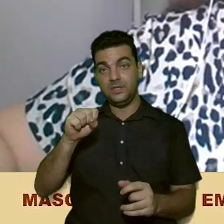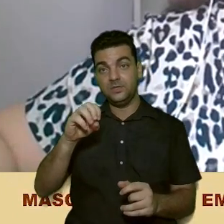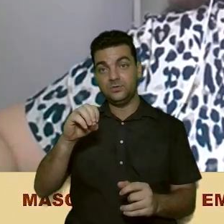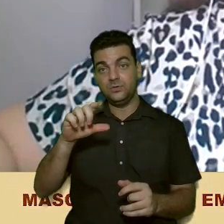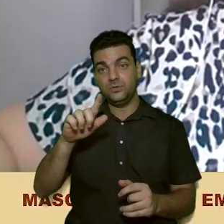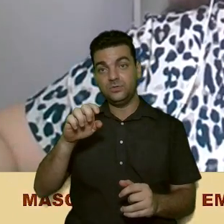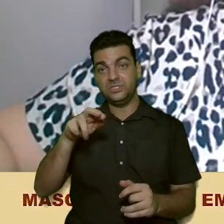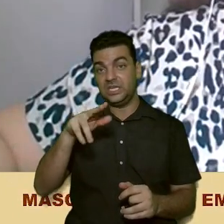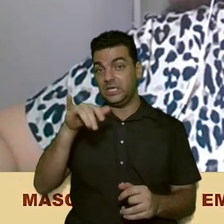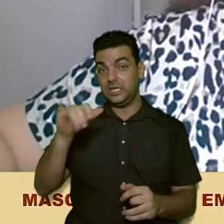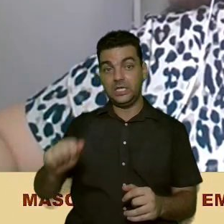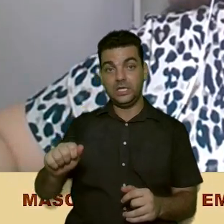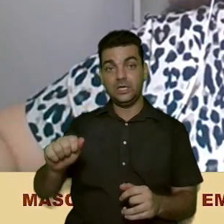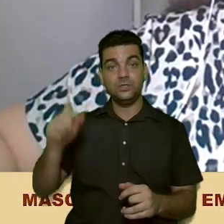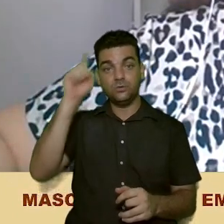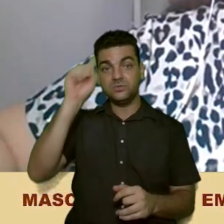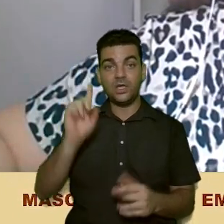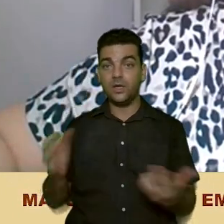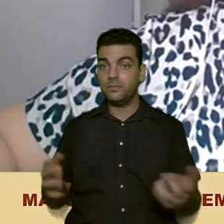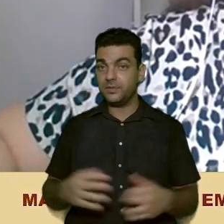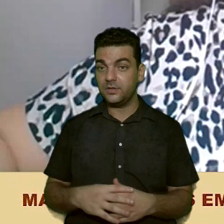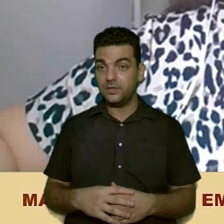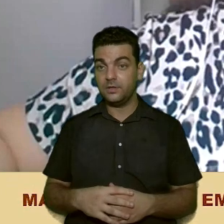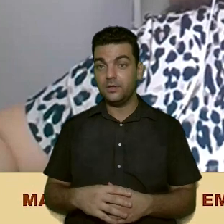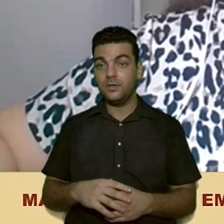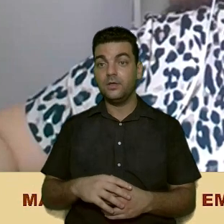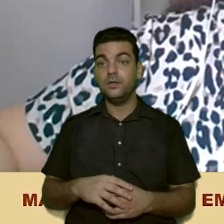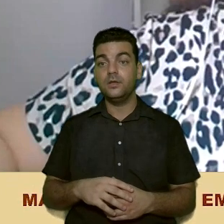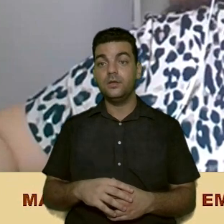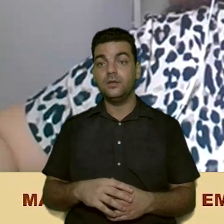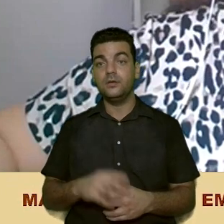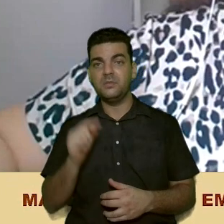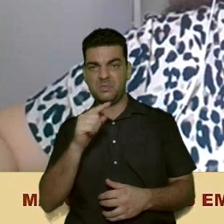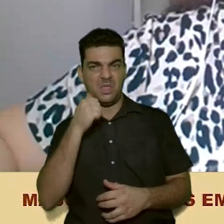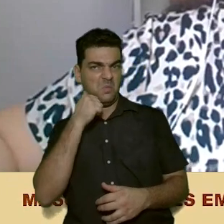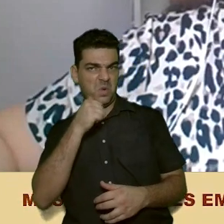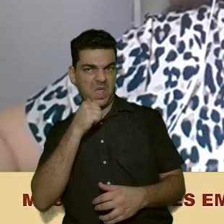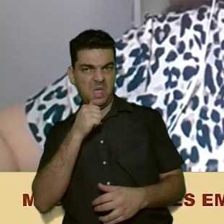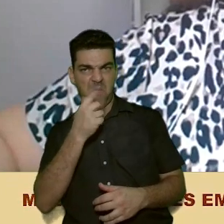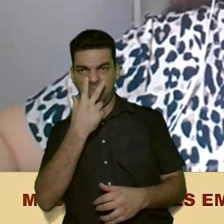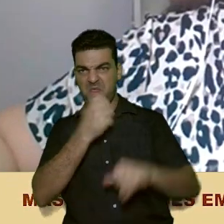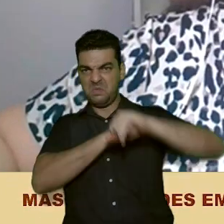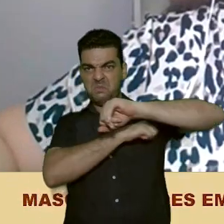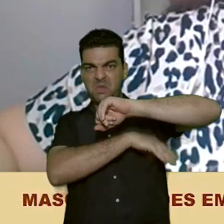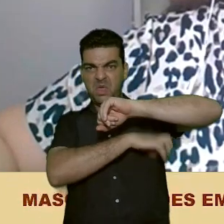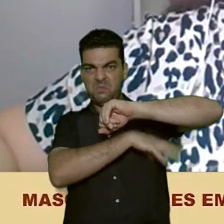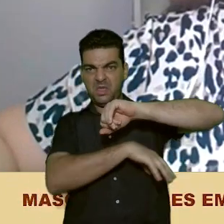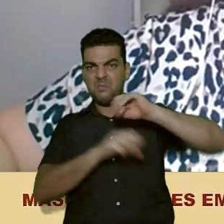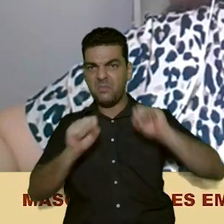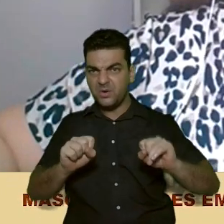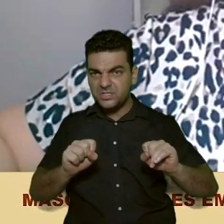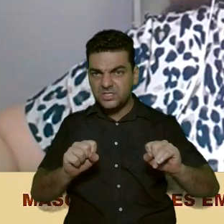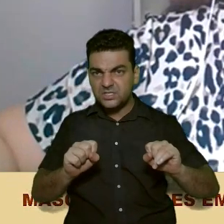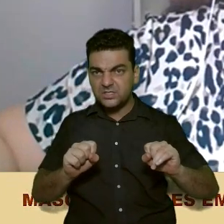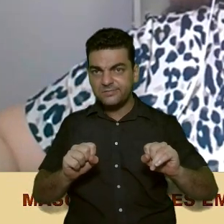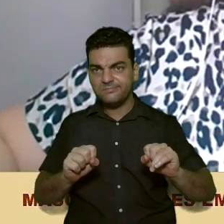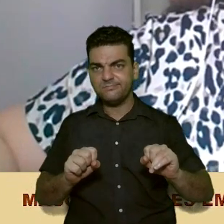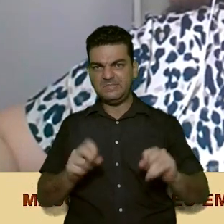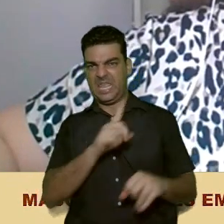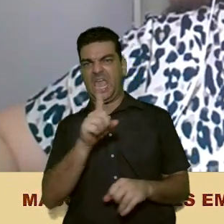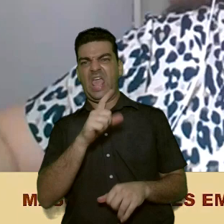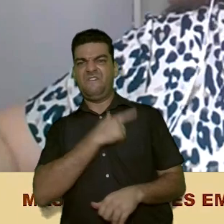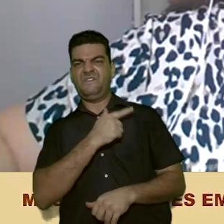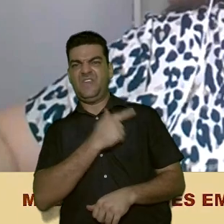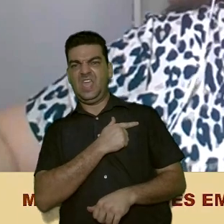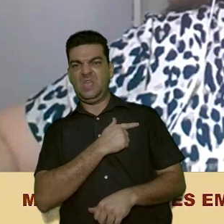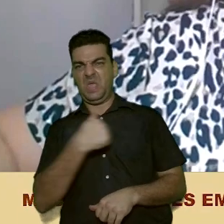pelo no sovaco? Tenho. Mas tua companheira tem pelo no sovaco? Mas pelo no sovaco da minha mulher, acho que é esquisito. Misoginia, né? Por que